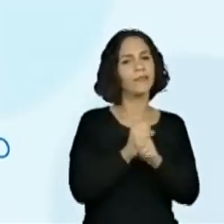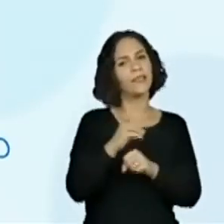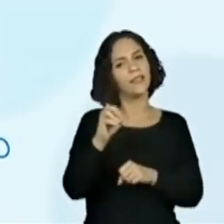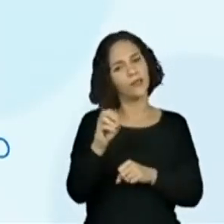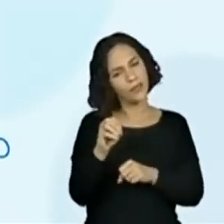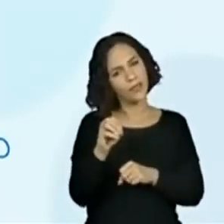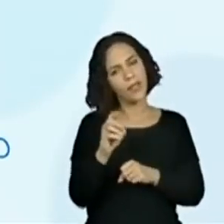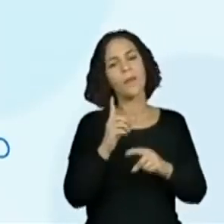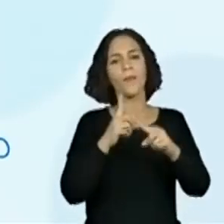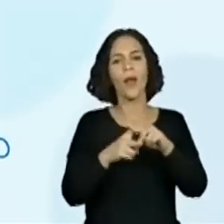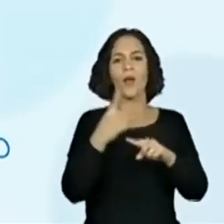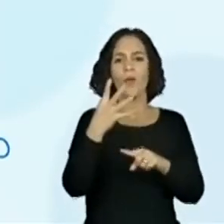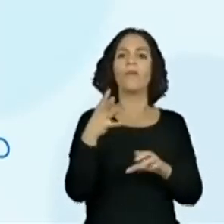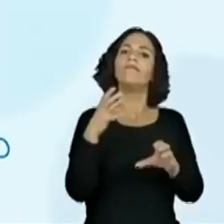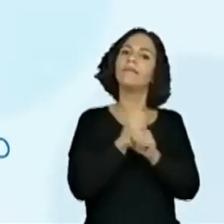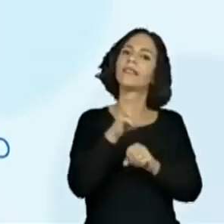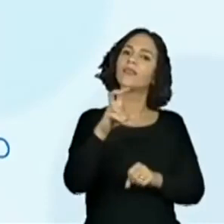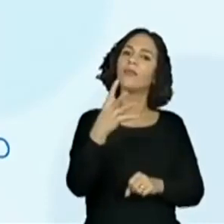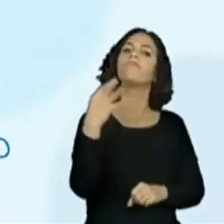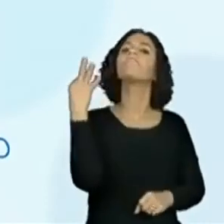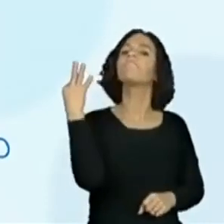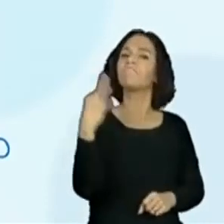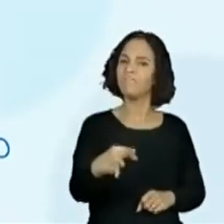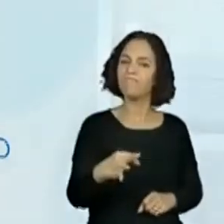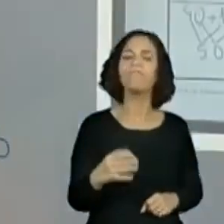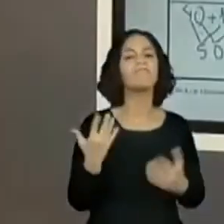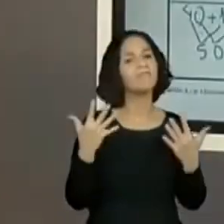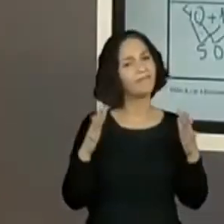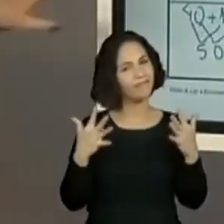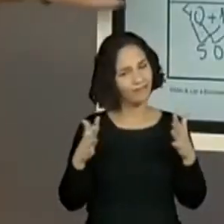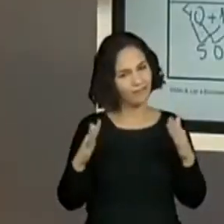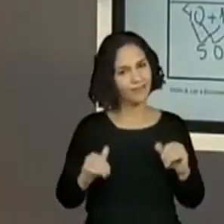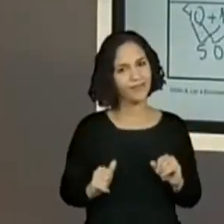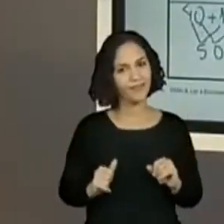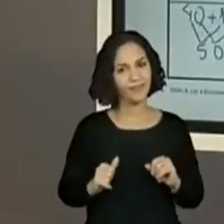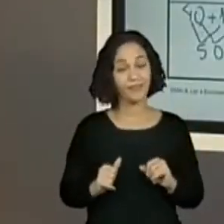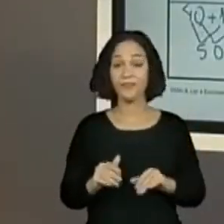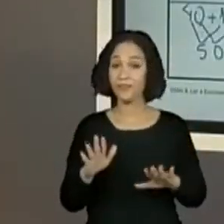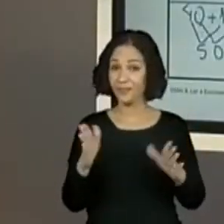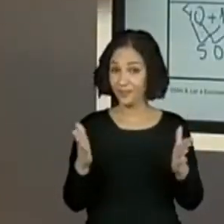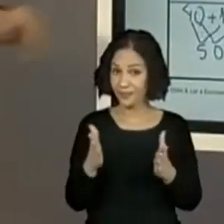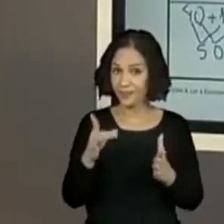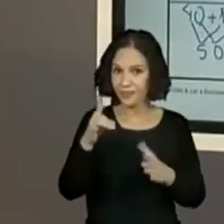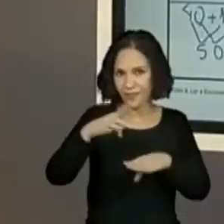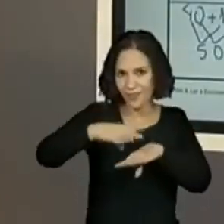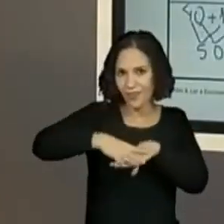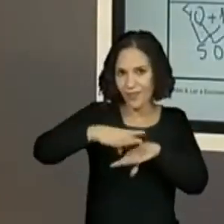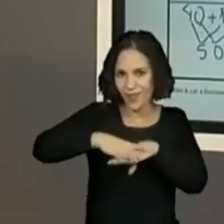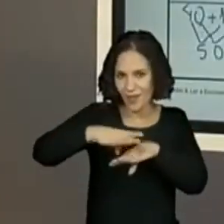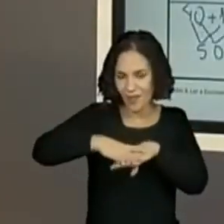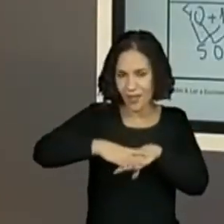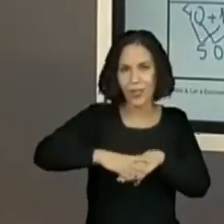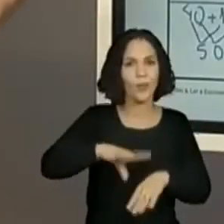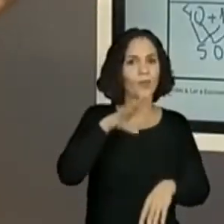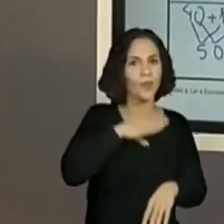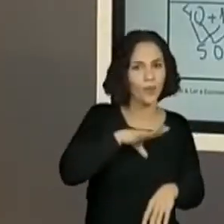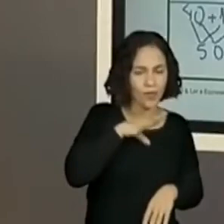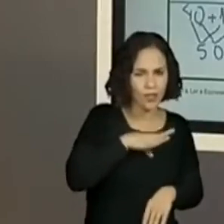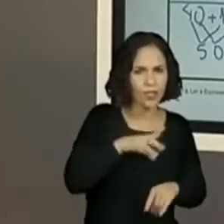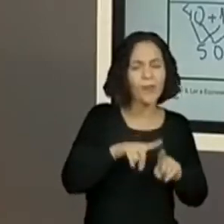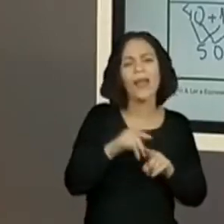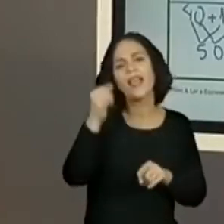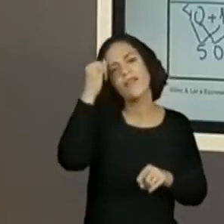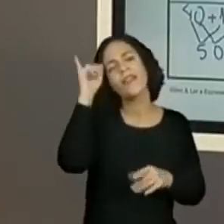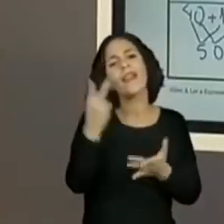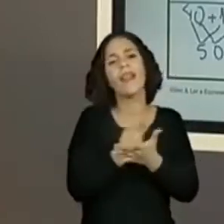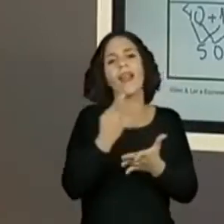R$54. Muito bem. Muito bem, vocês conseguiram. E a gente faz isso em matemática, igual faz em língua portuguesa, para não errar,